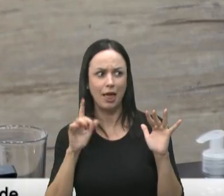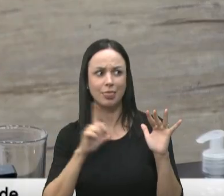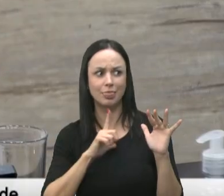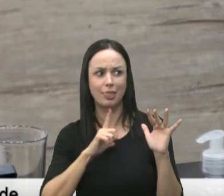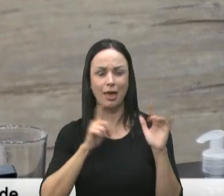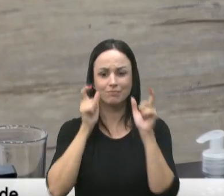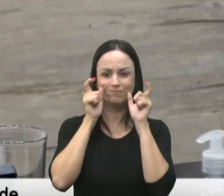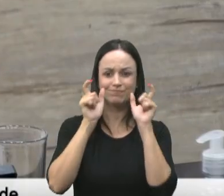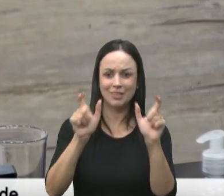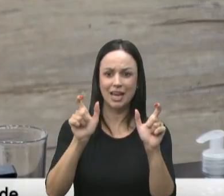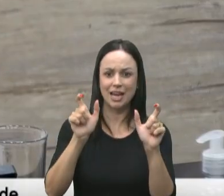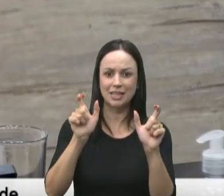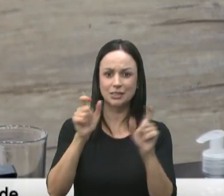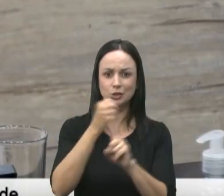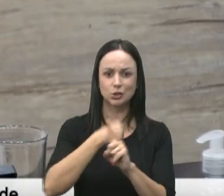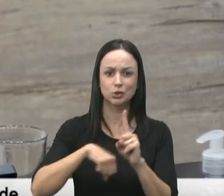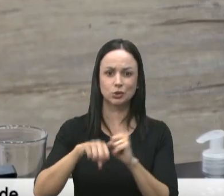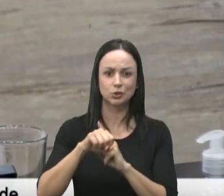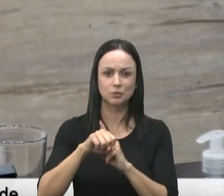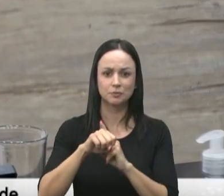Eu posso estar enganada, mas